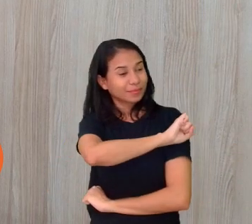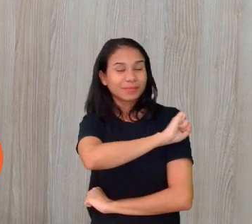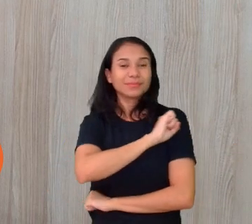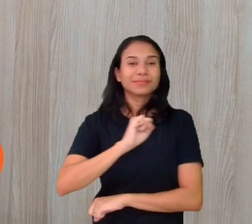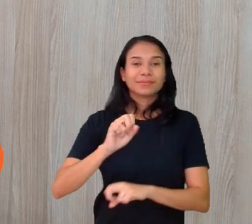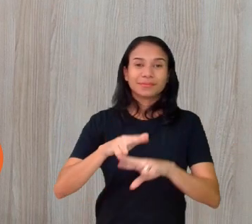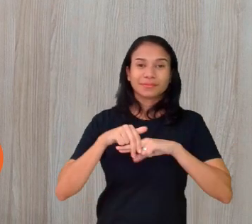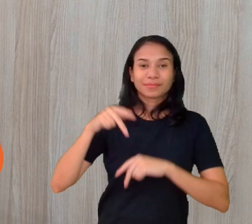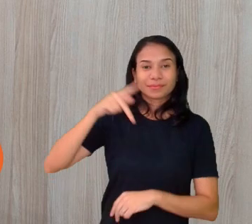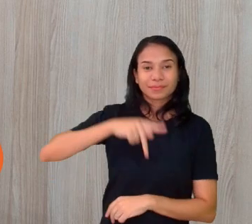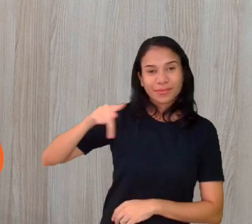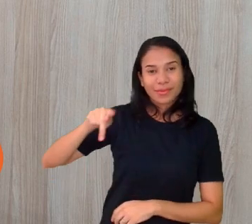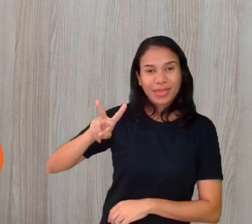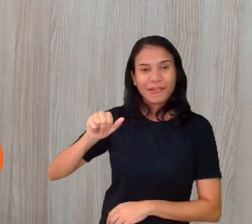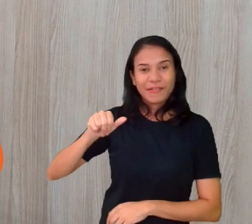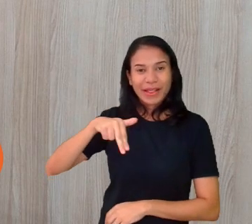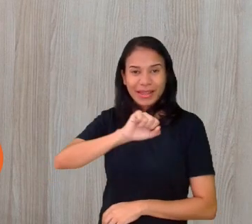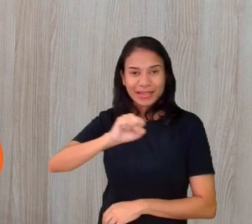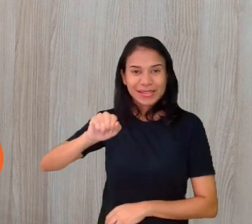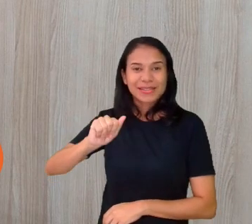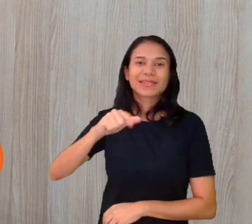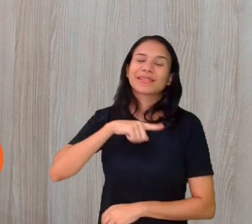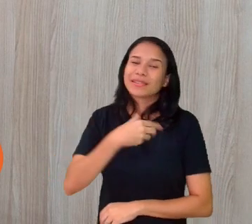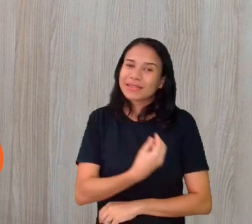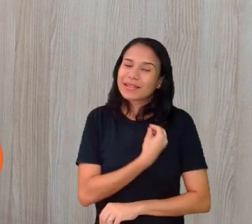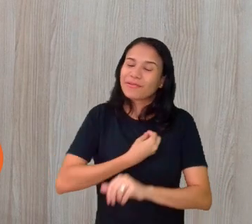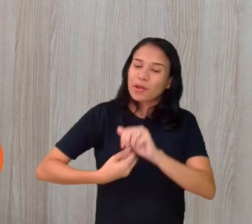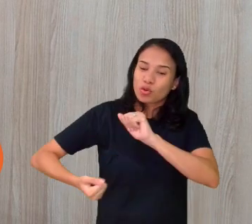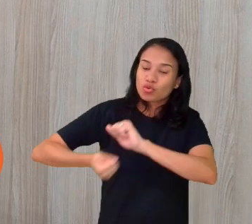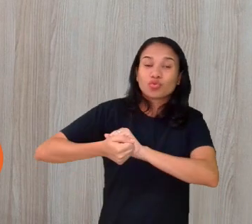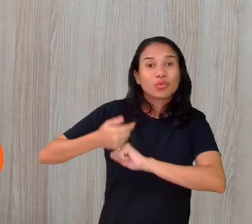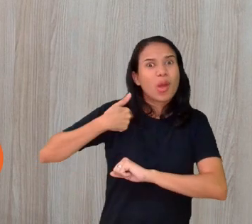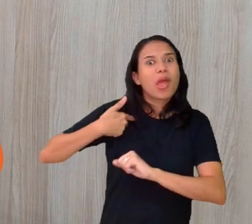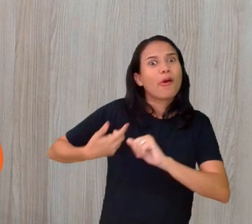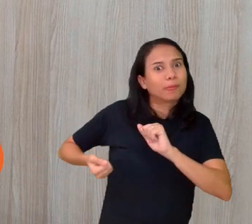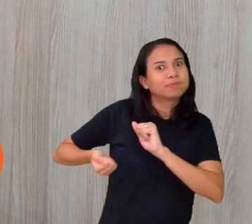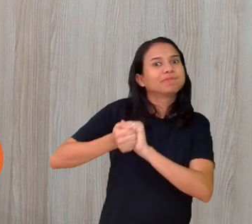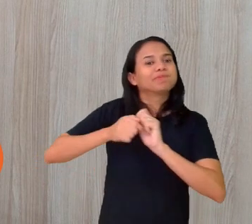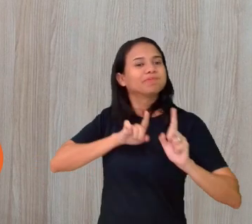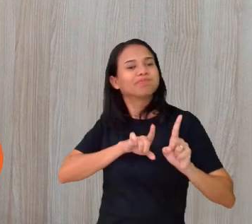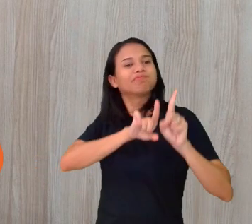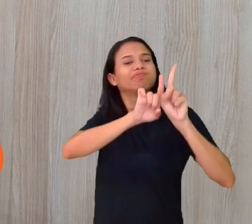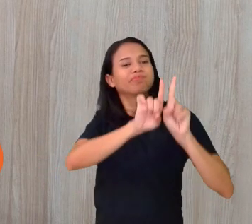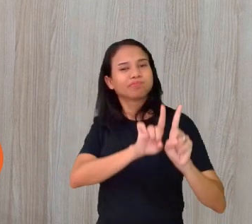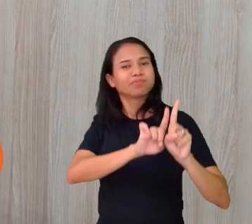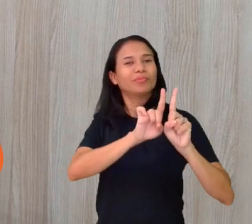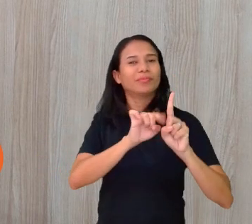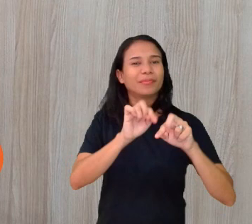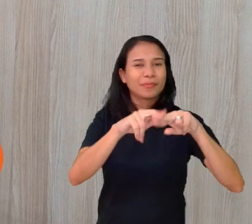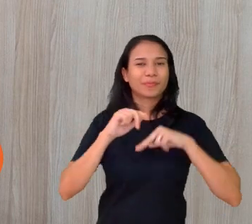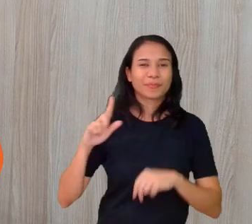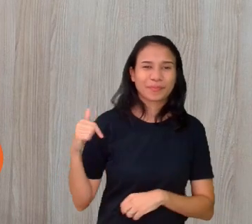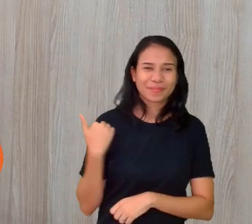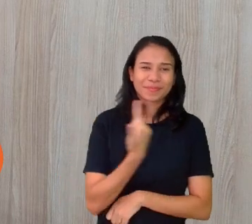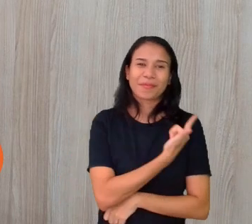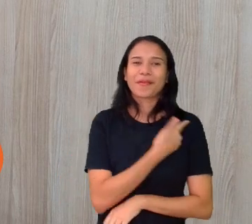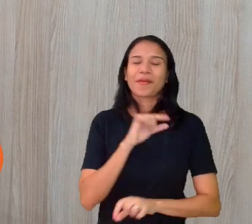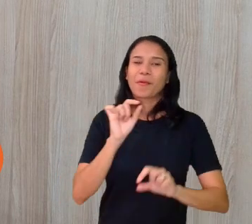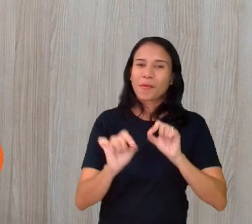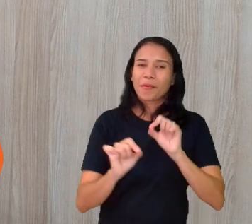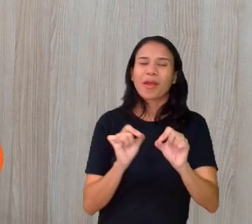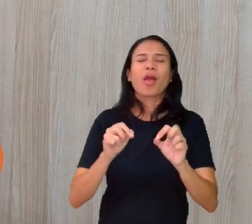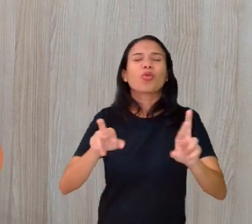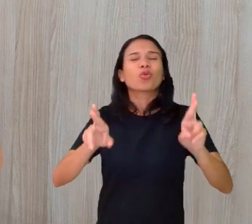Então a professora Vanessa vai estar com vocês e eu vou estar acompanhando a professora Vanessa. Então a gente